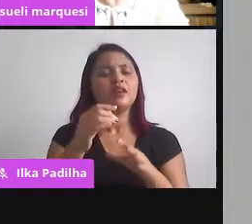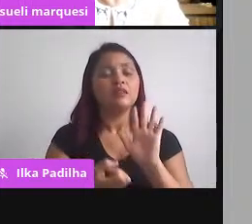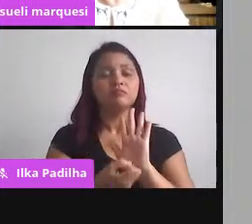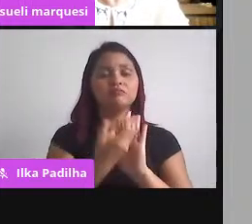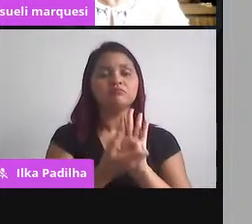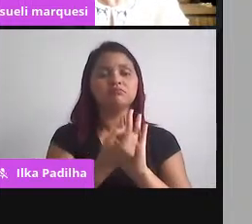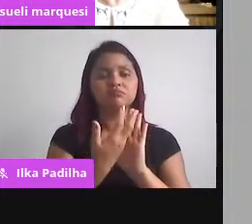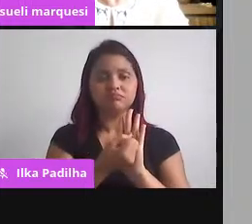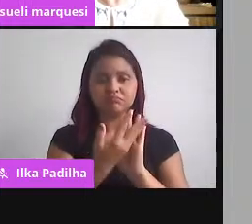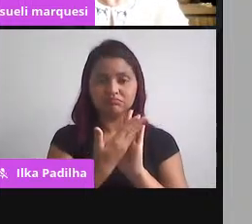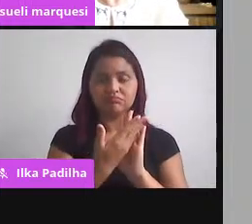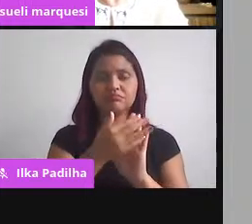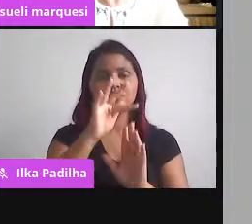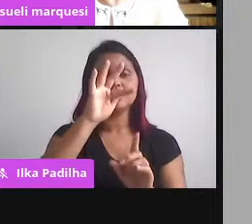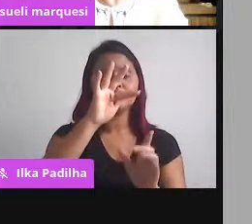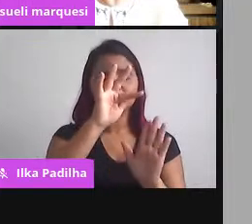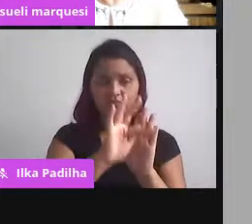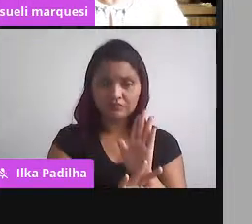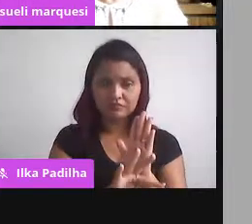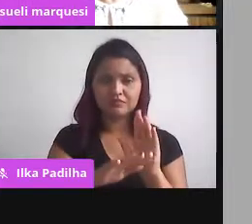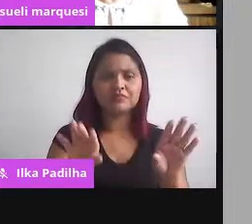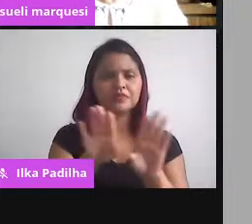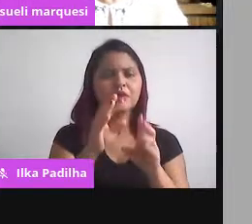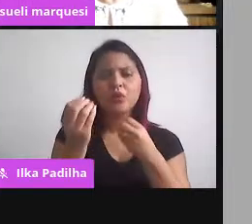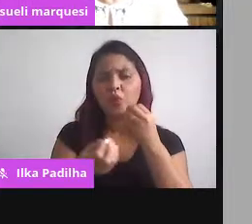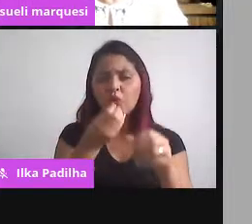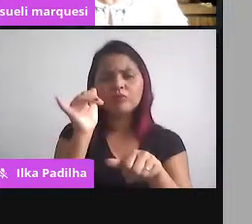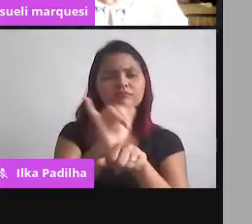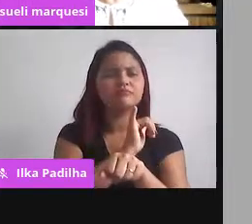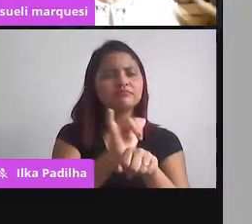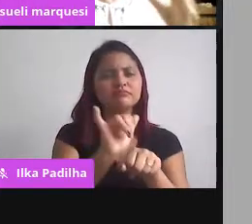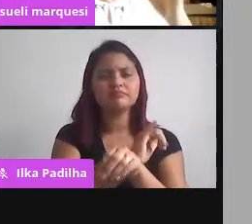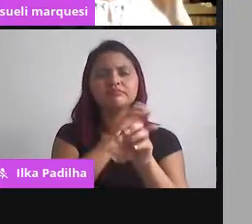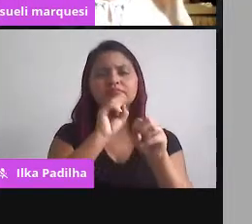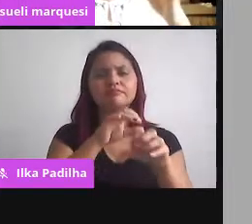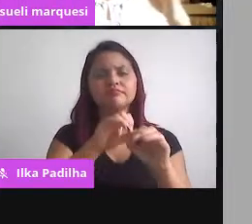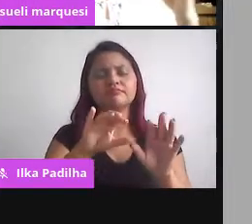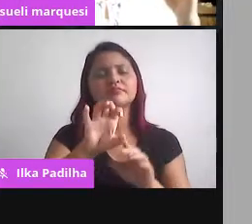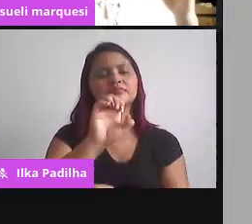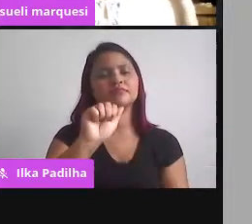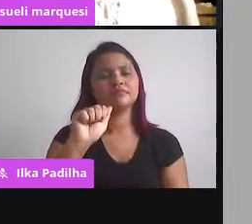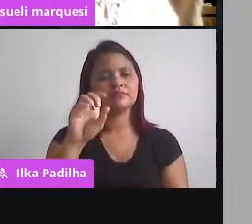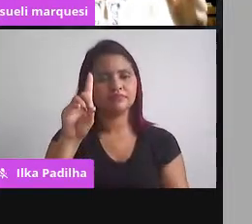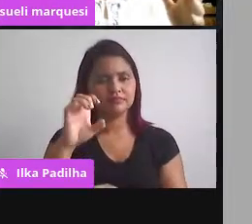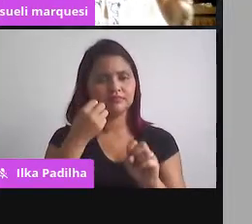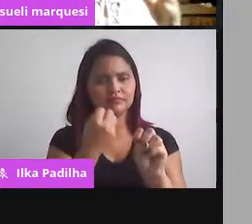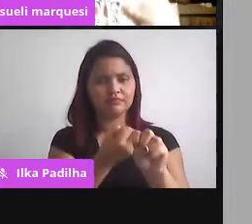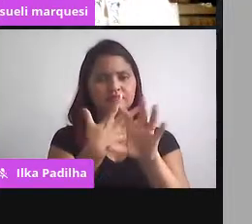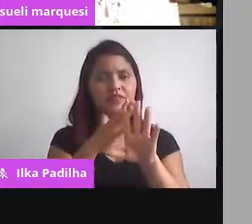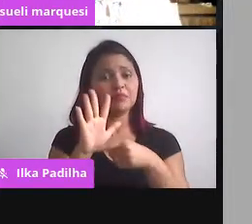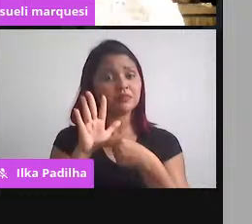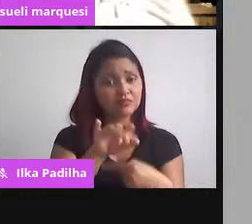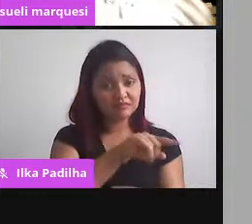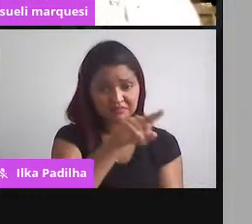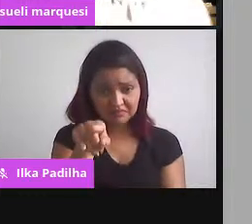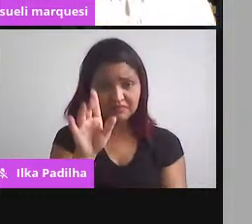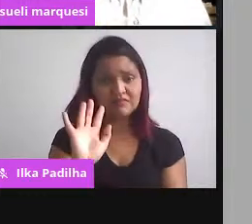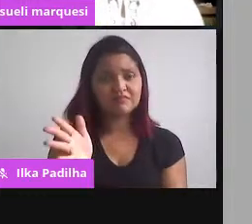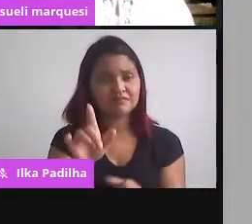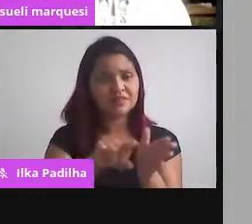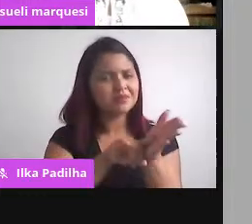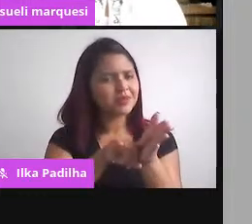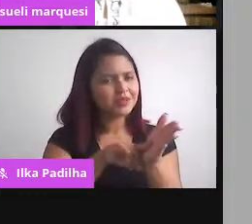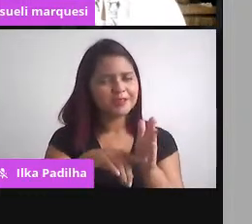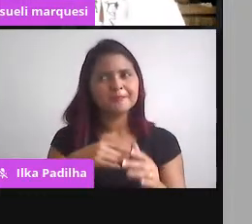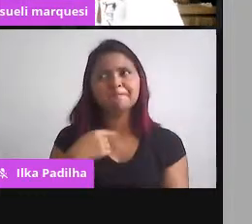das metodologias para EAD, né? Isso para tentar mostrar para vocês que estão fazendo pesquisa, que estão